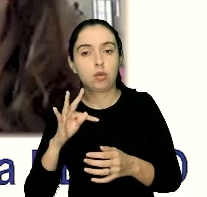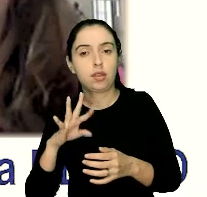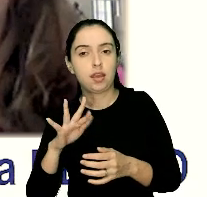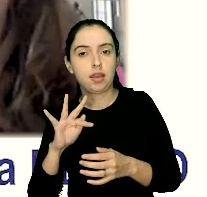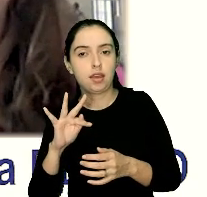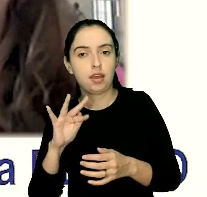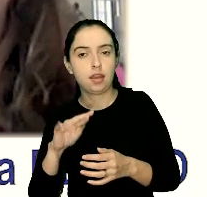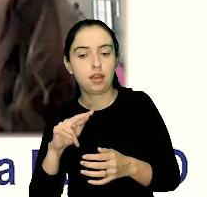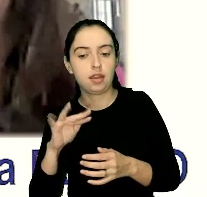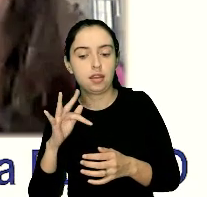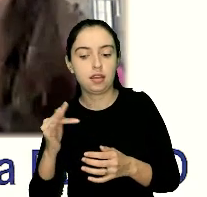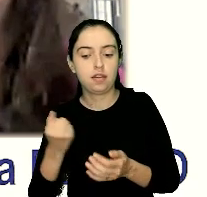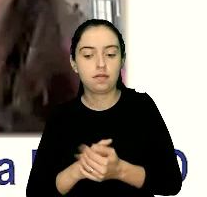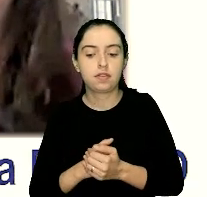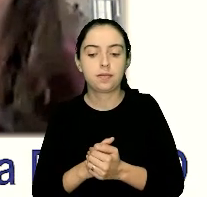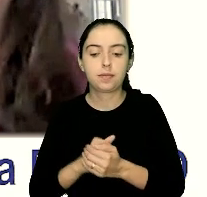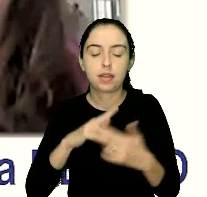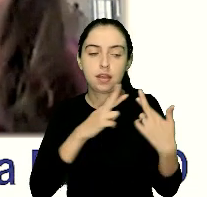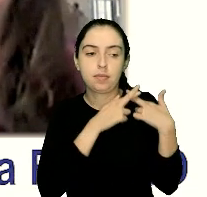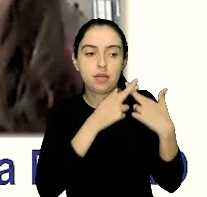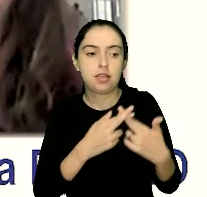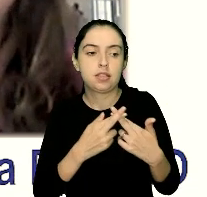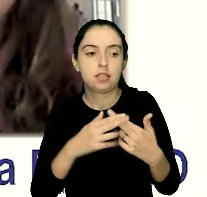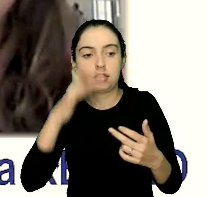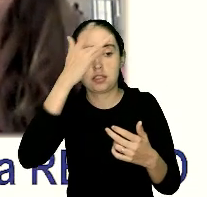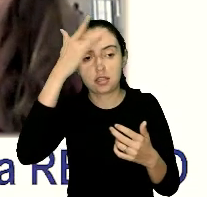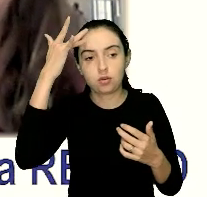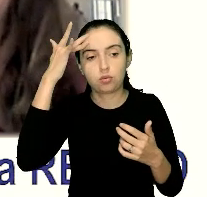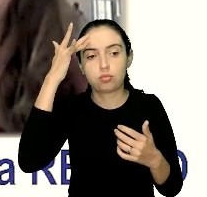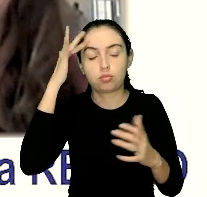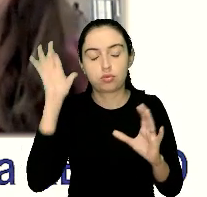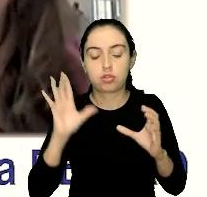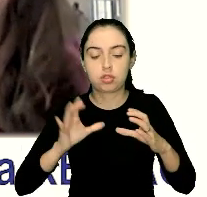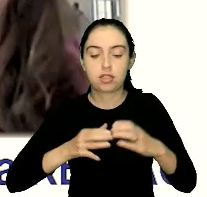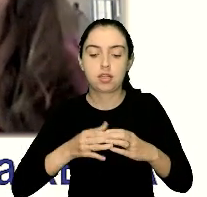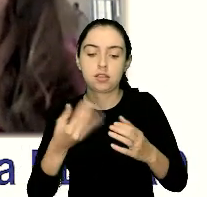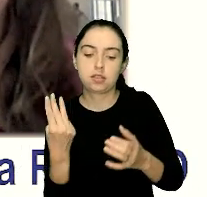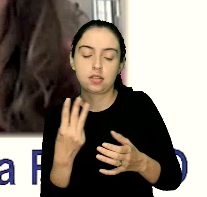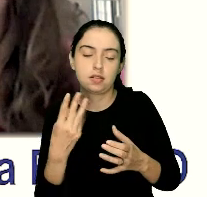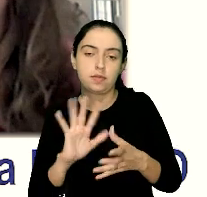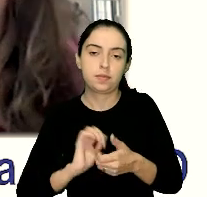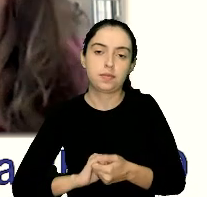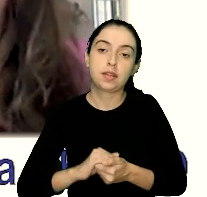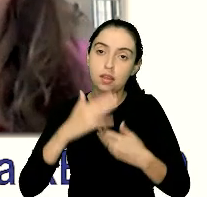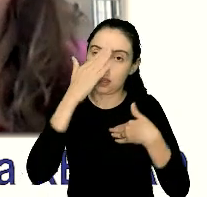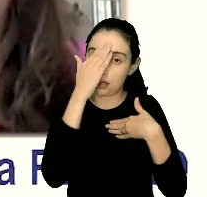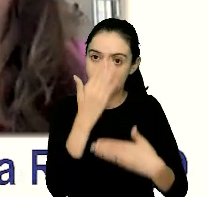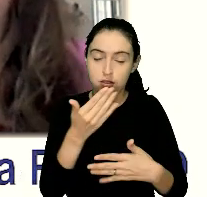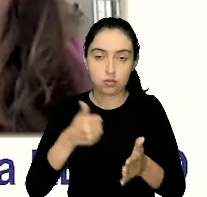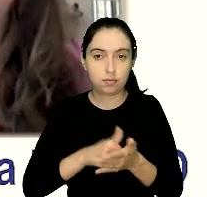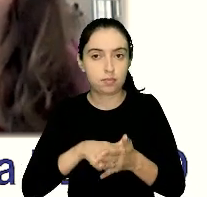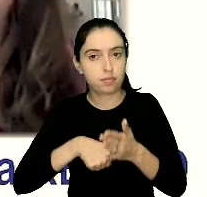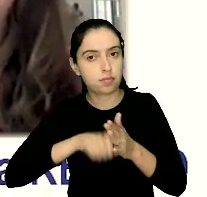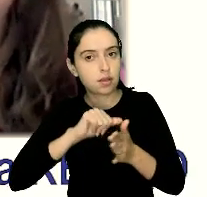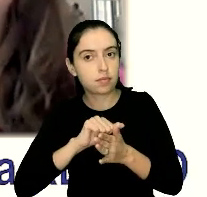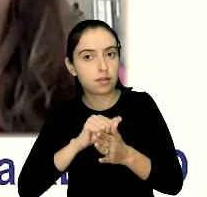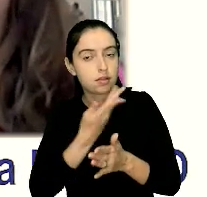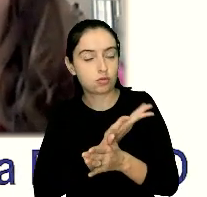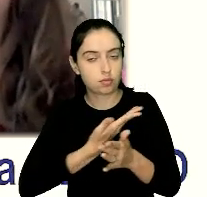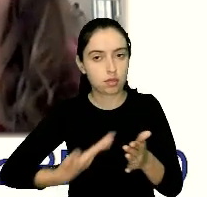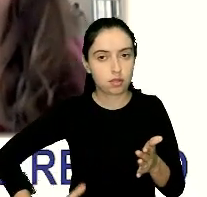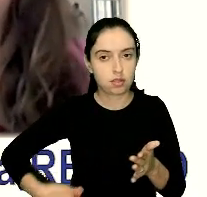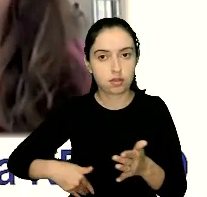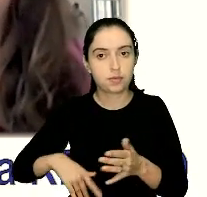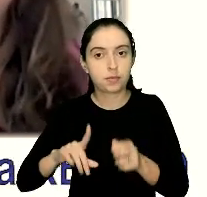da Justiça Federal da Terceira Região. Agradeço, primeiramente, ao presidente desembargador federal, Dr. Mayra